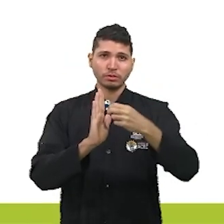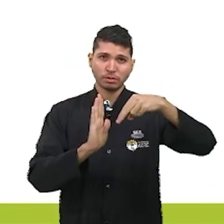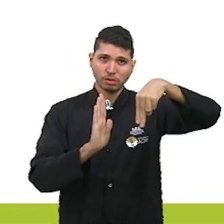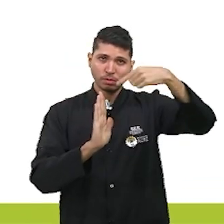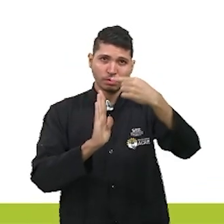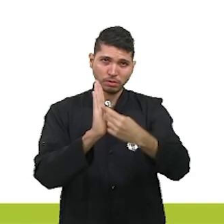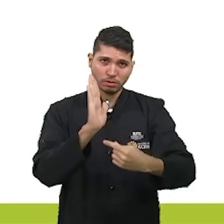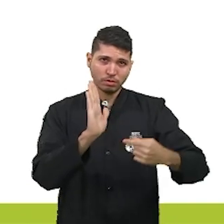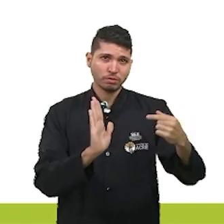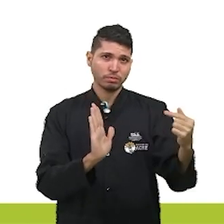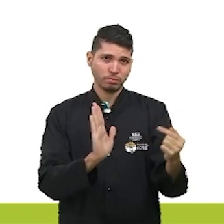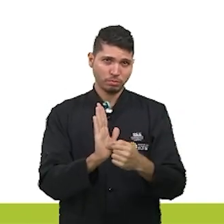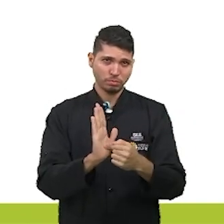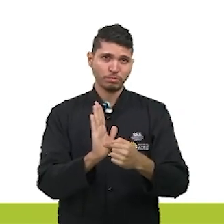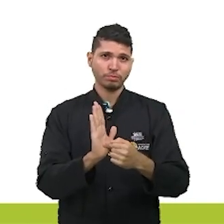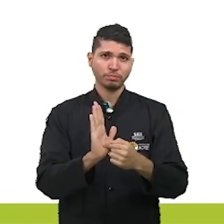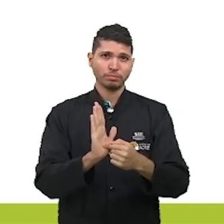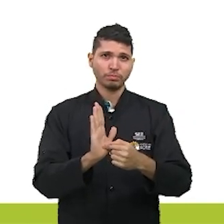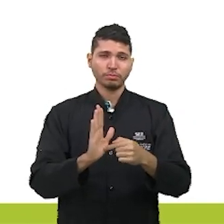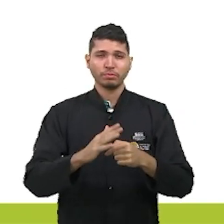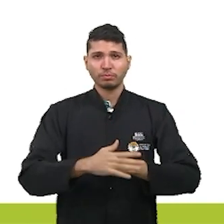exclamação.